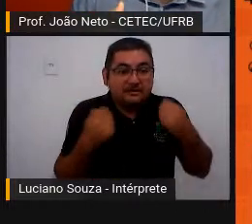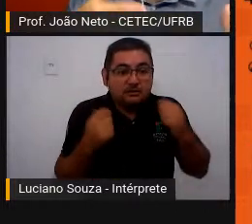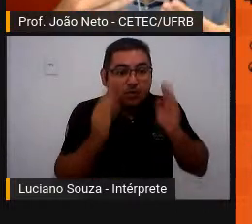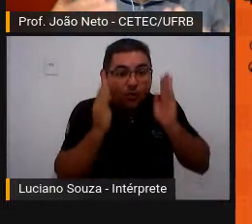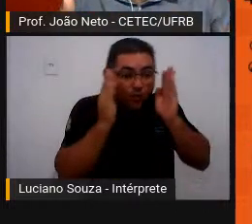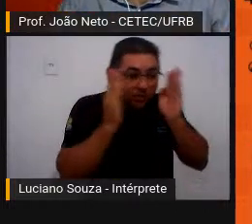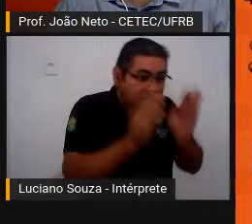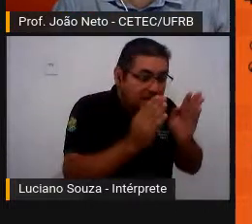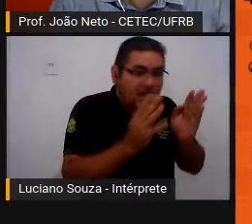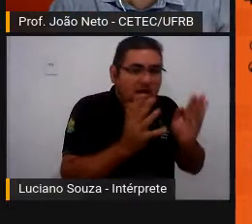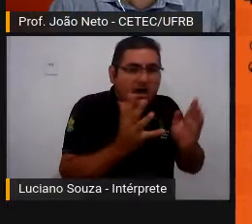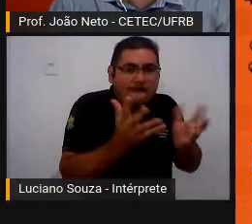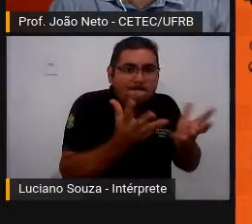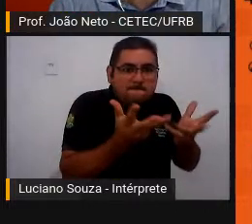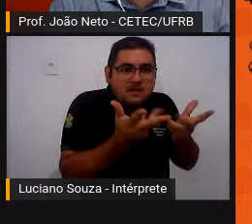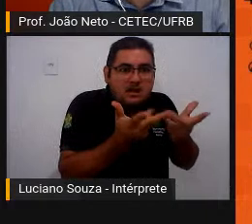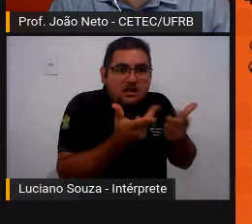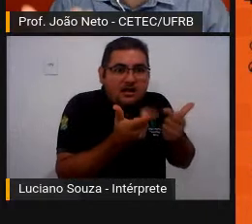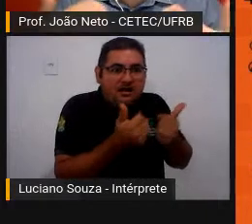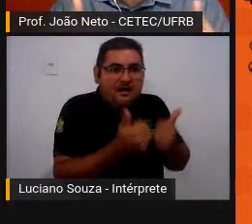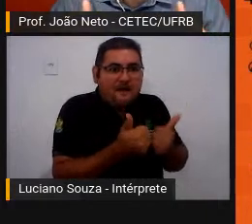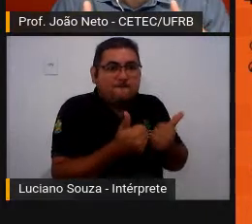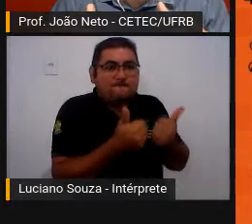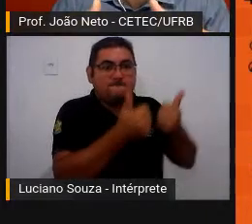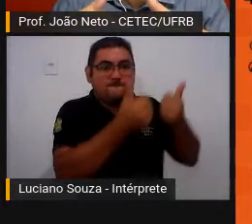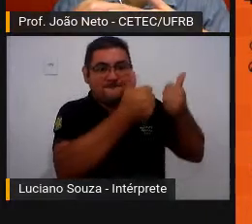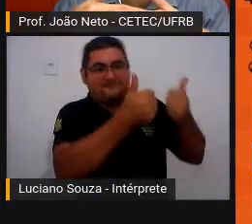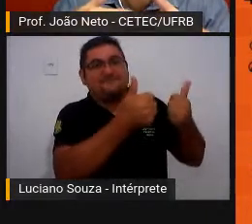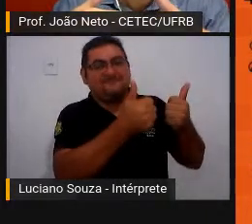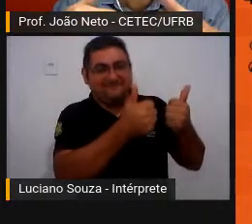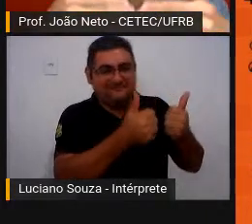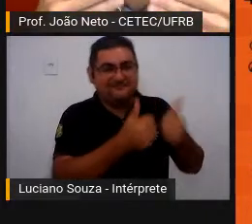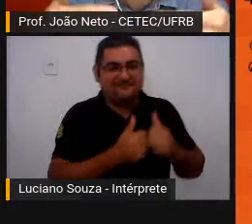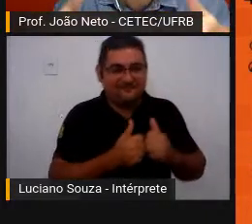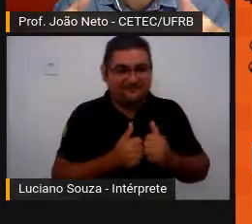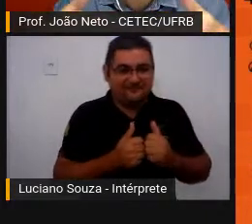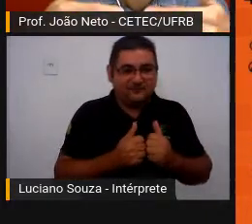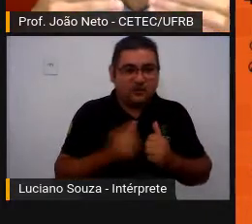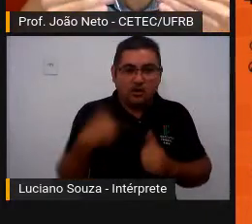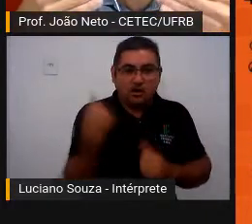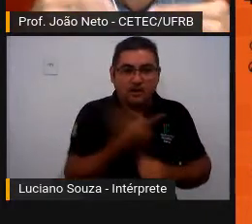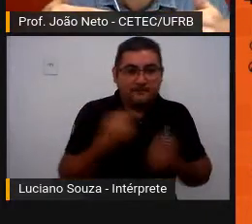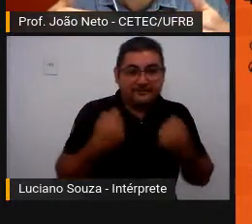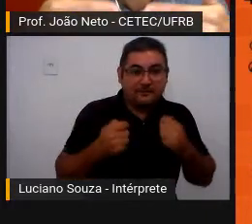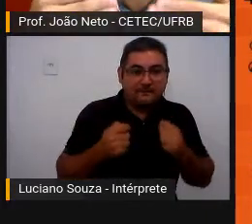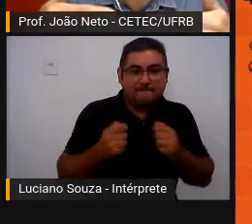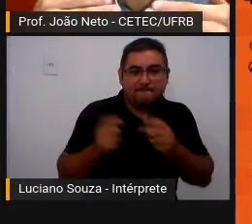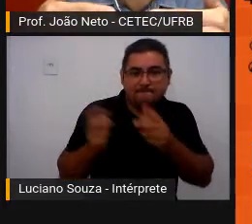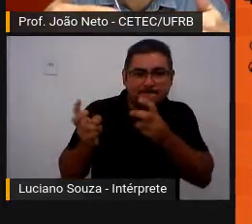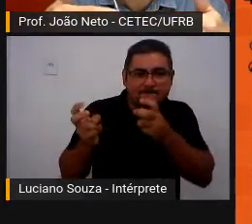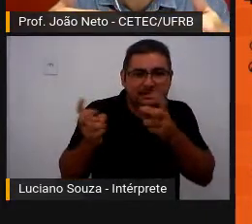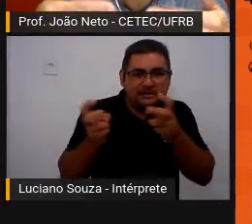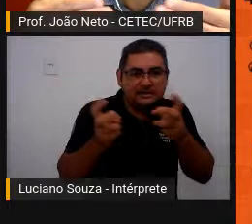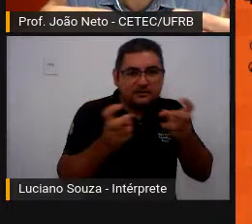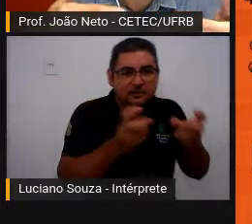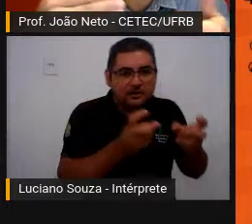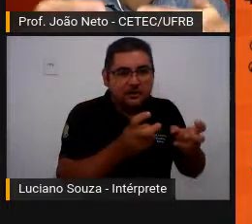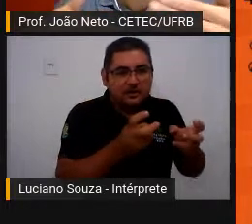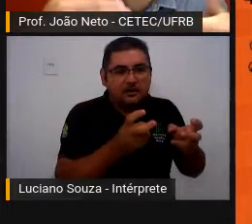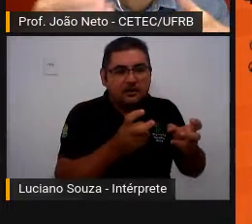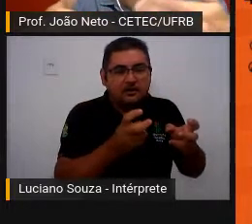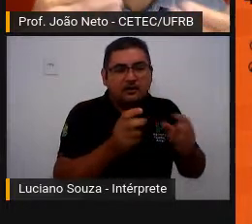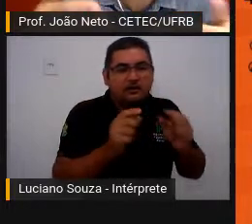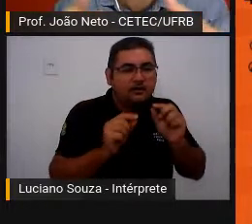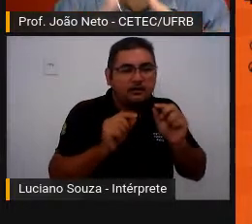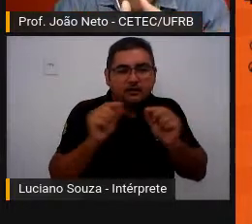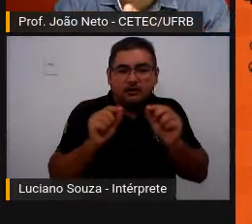desenvolver alguma solução tecnológica que a gente perceba Então quais são as habilidades que me potencializadas as habilidades